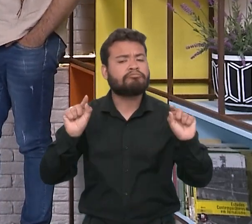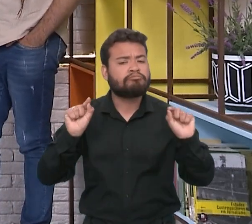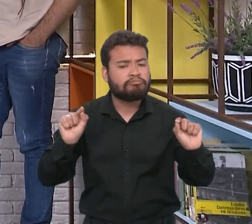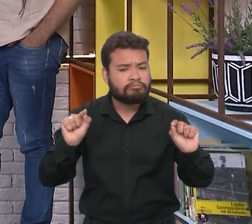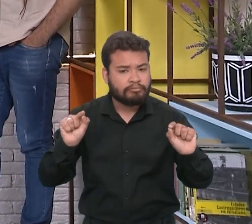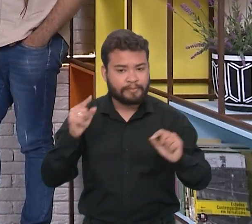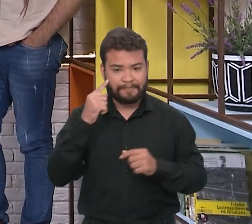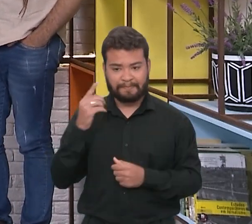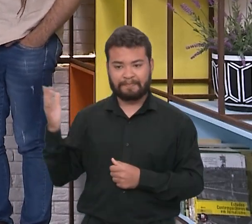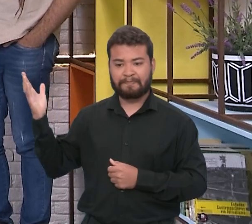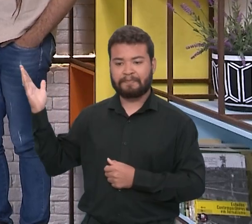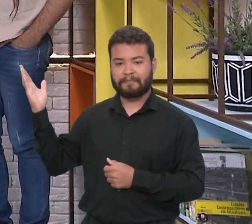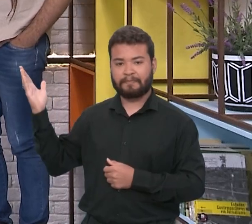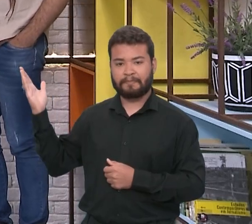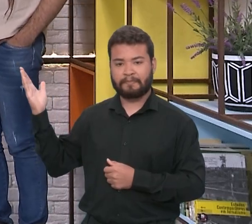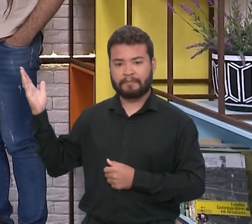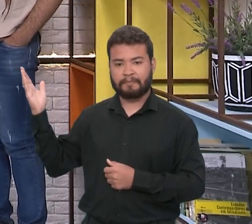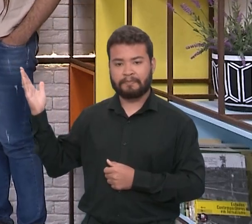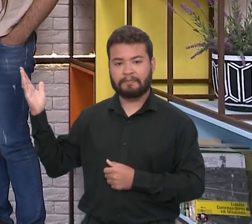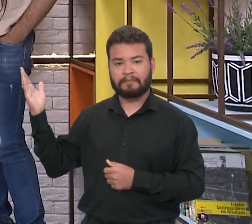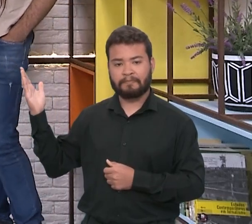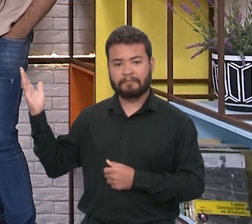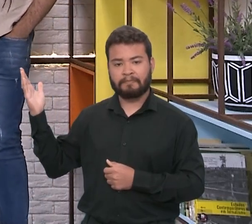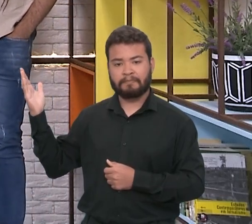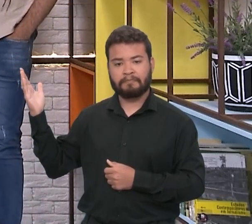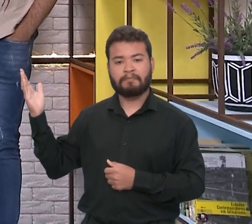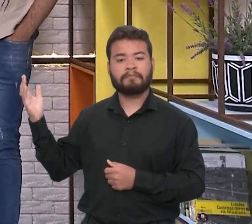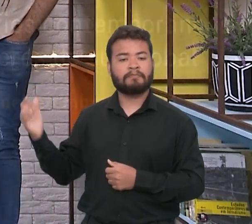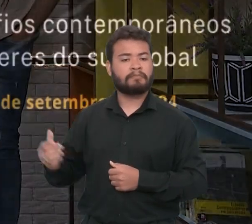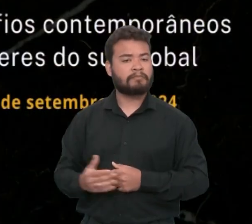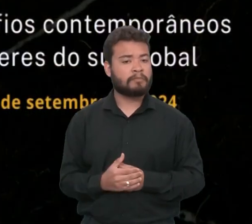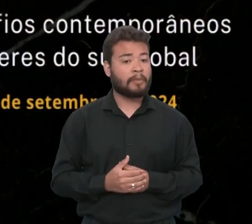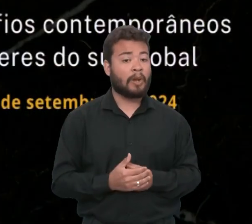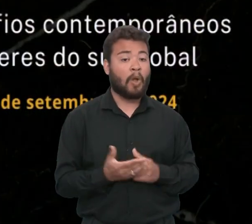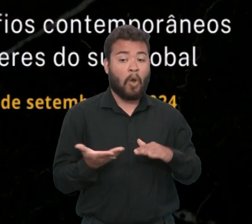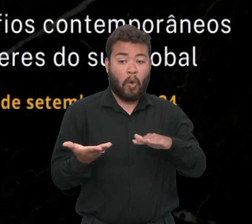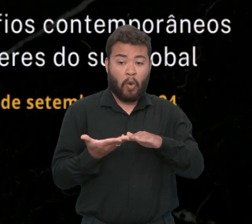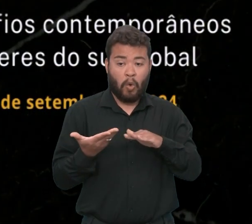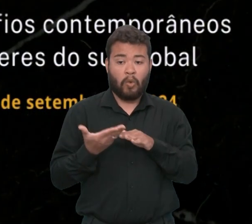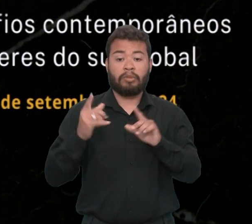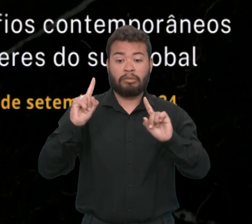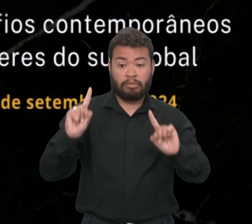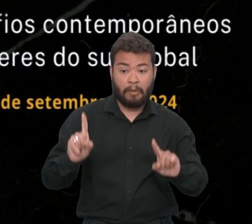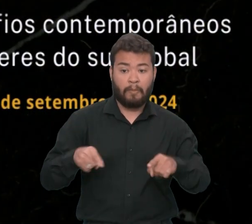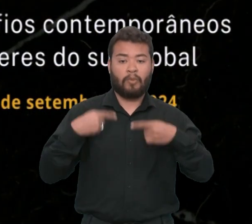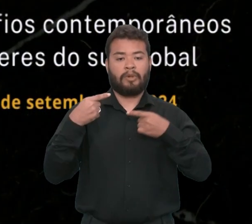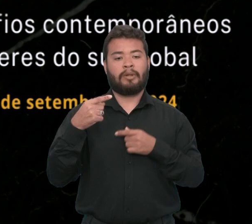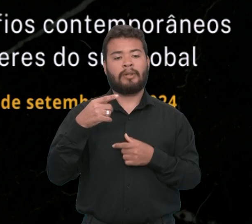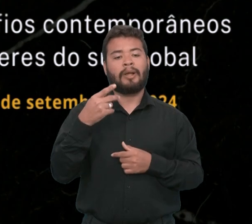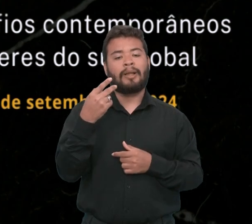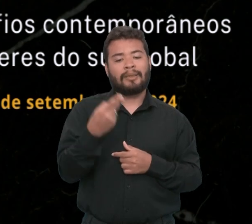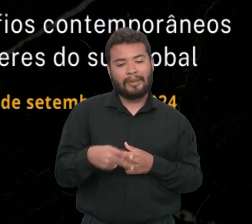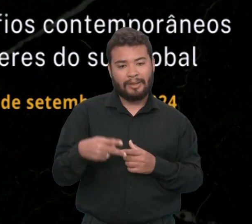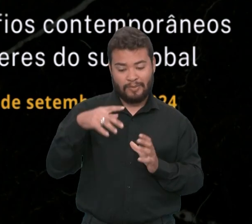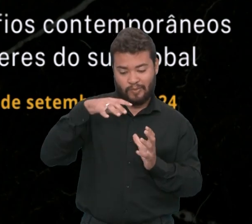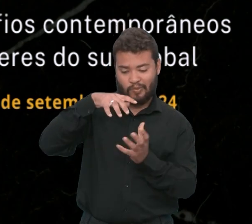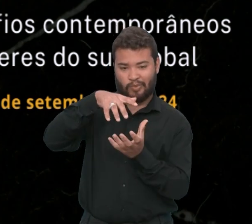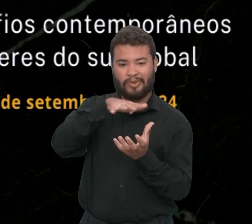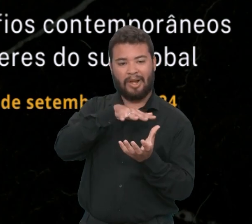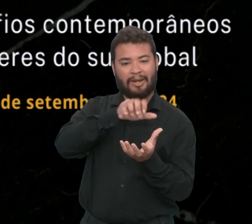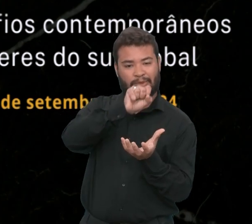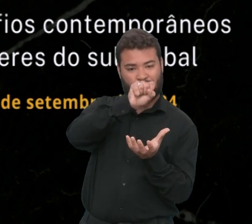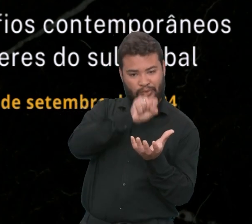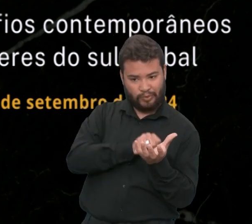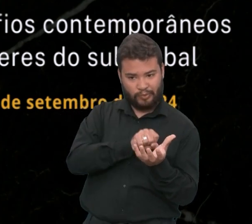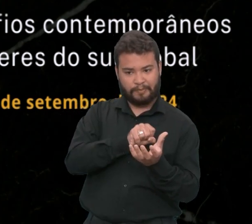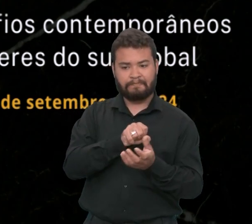seca a raiz de quem tem sementes. Desafios contemporâneos dos saberes sul global. A temática é inspirada pelo